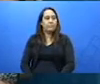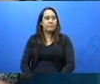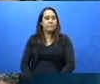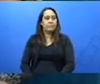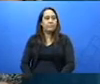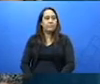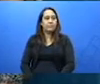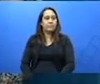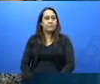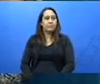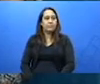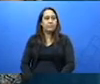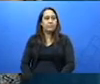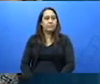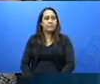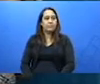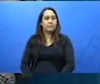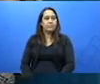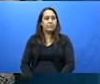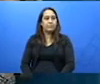espacinho, sua,